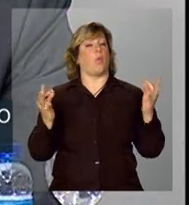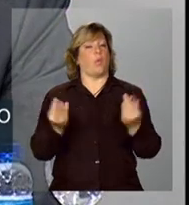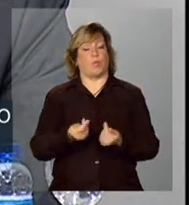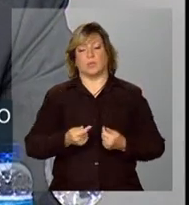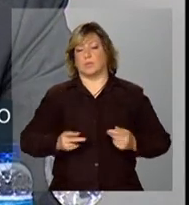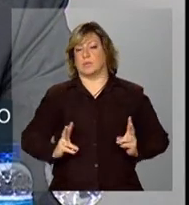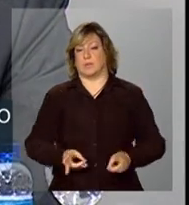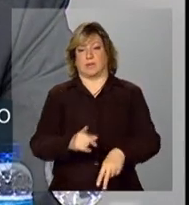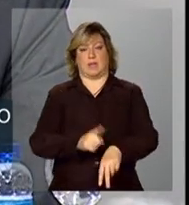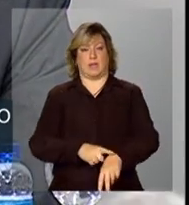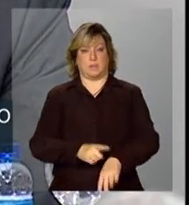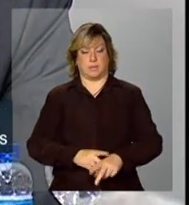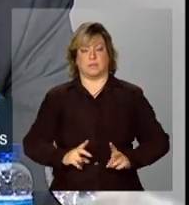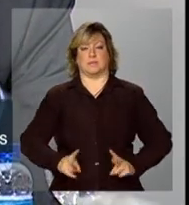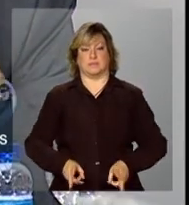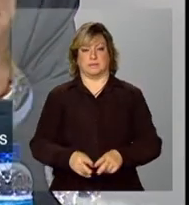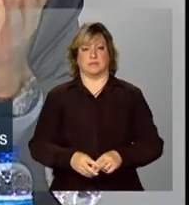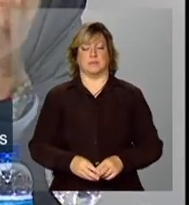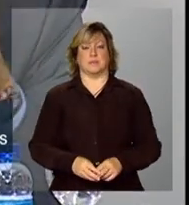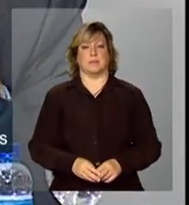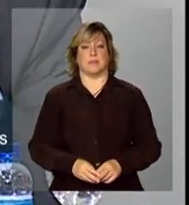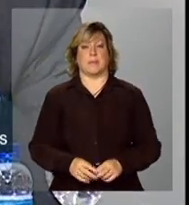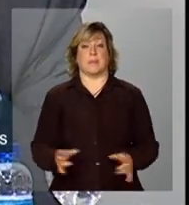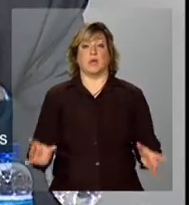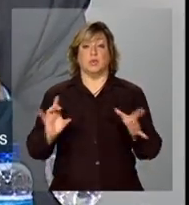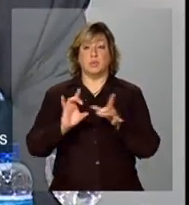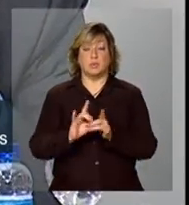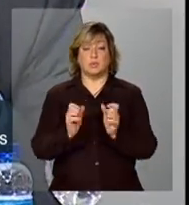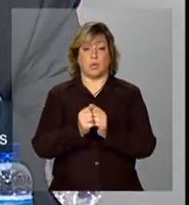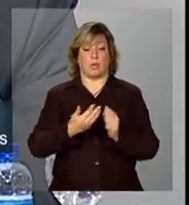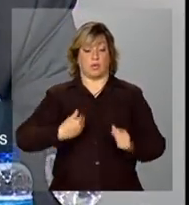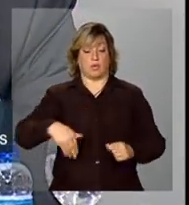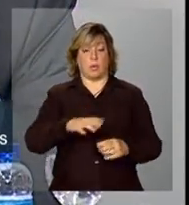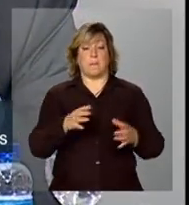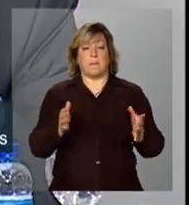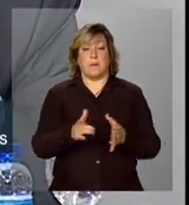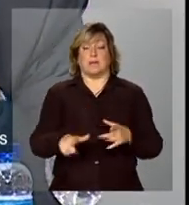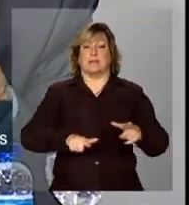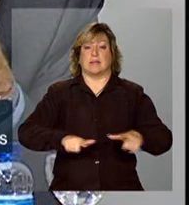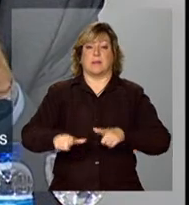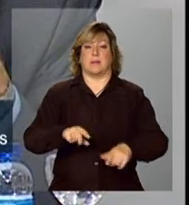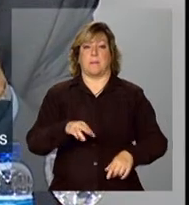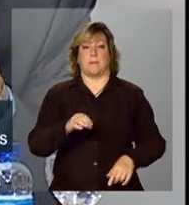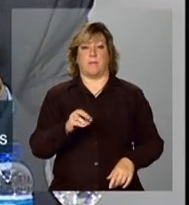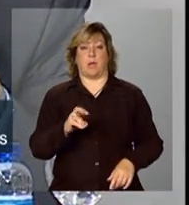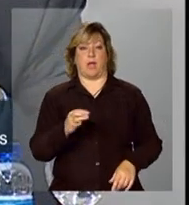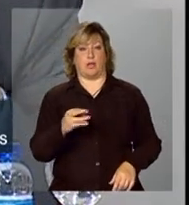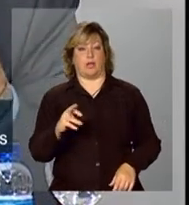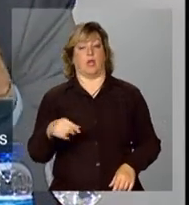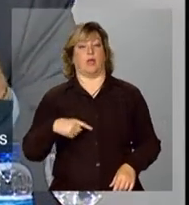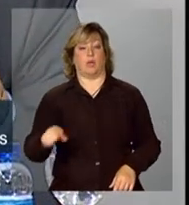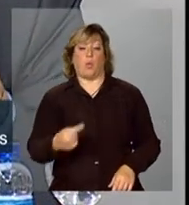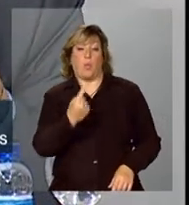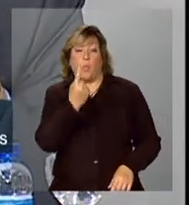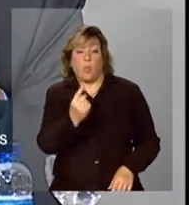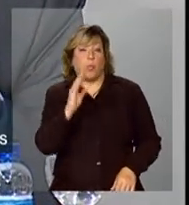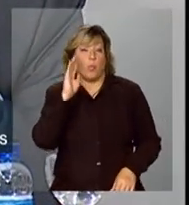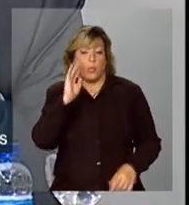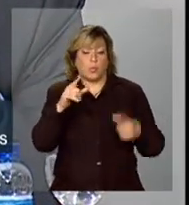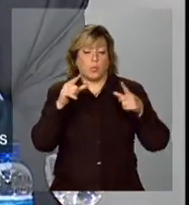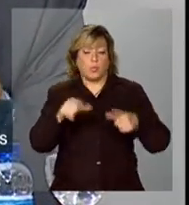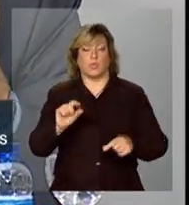horas, que em conjunto com esse nosso pequeno trabalho da moratória de uma das culturas em um dos